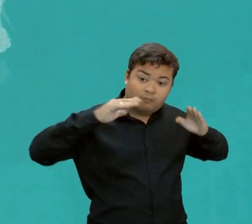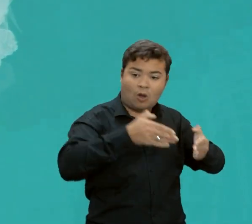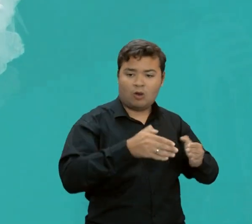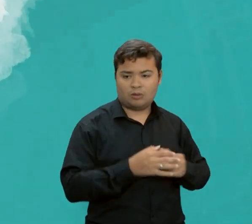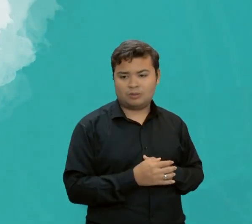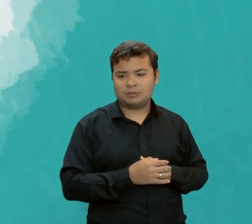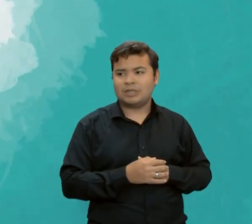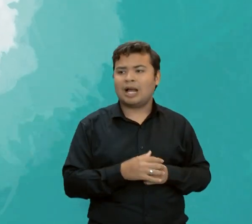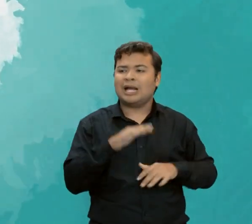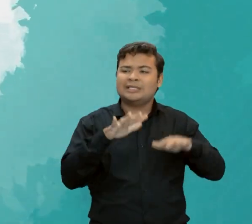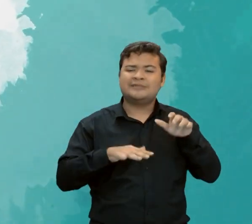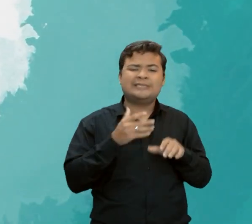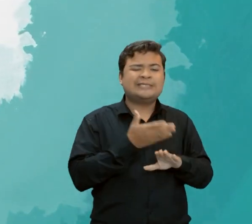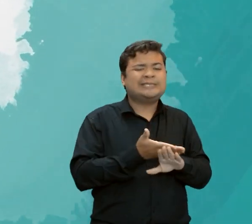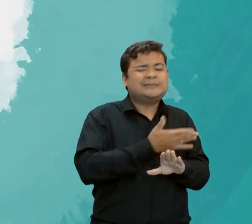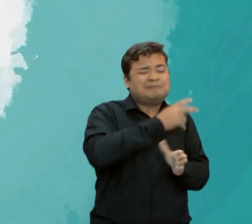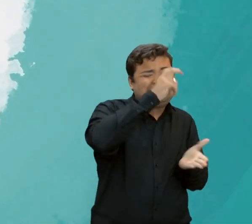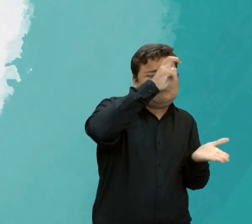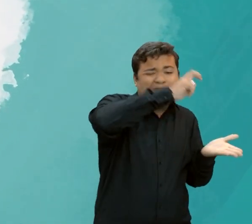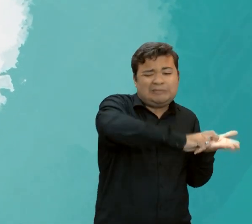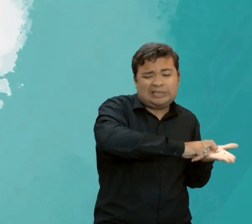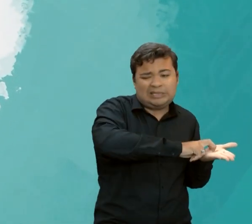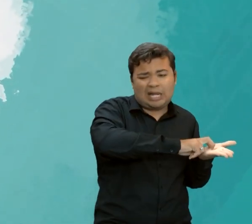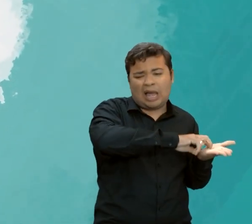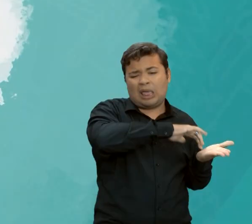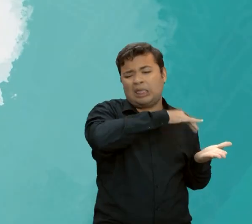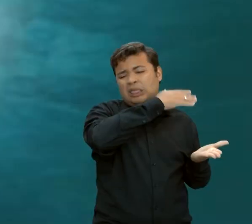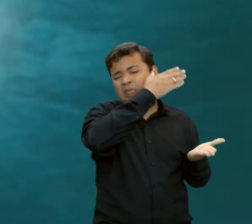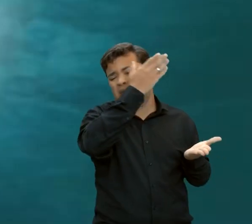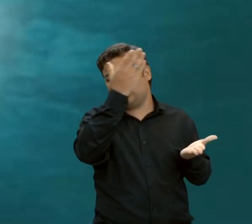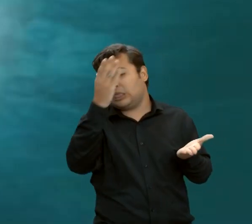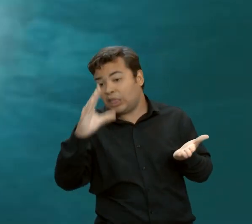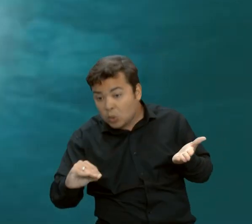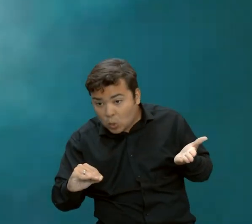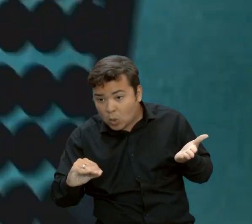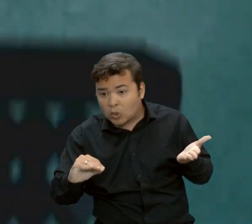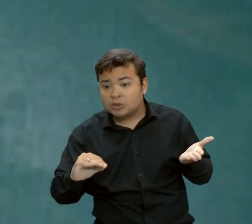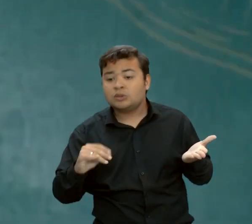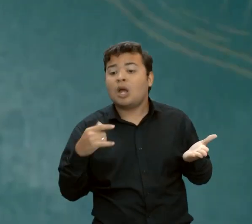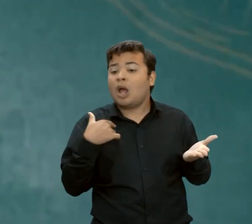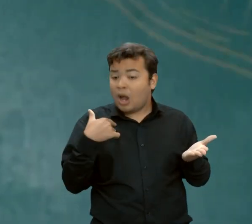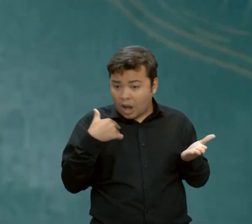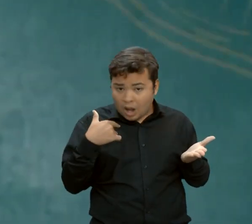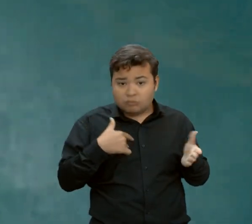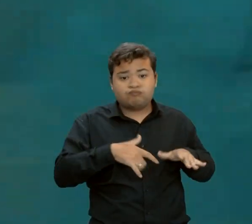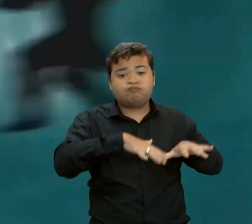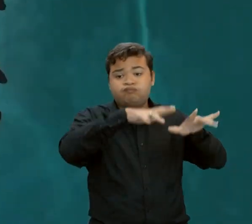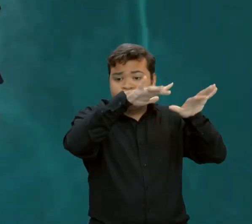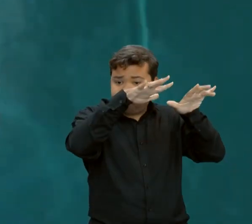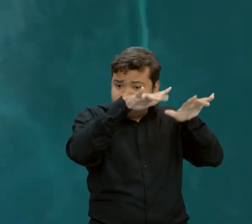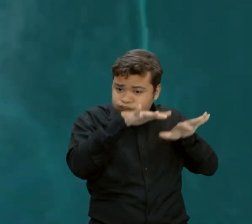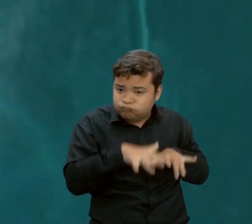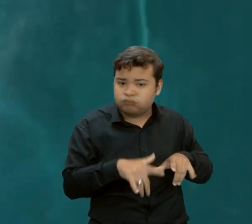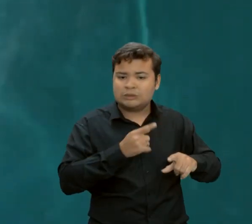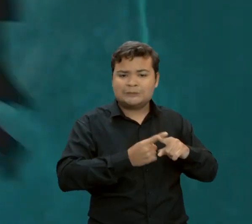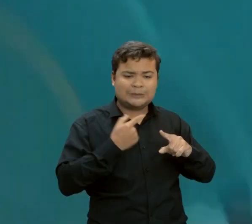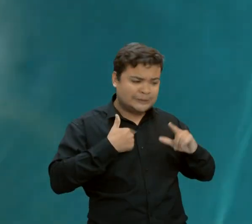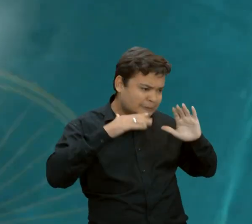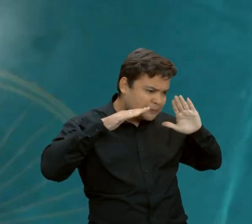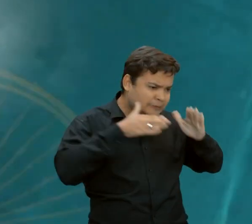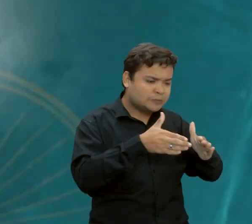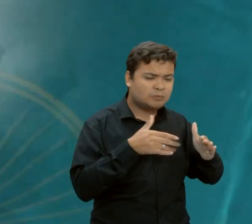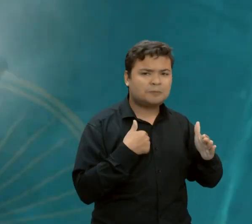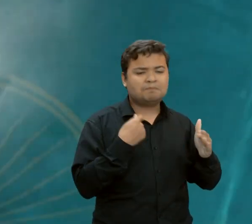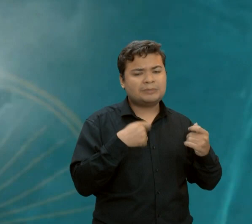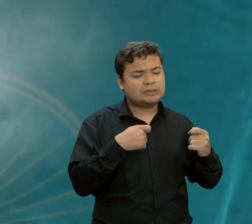manhã e vou até à noitinha, escrevendo o episódio ali, né? Então você entra naquilo ali e realmente você precisa traduzir isso